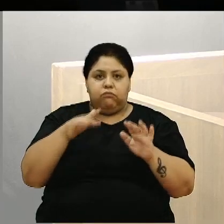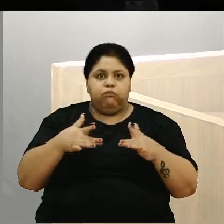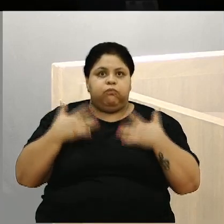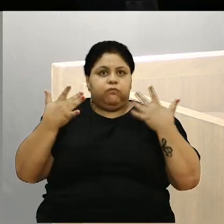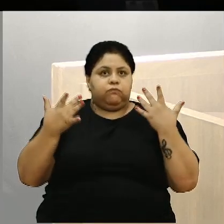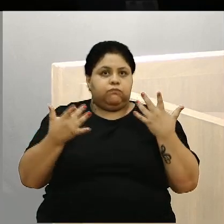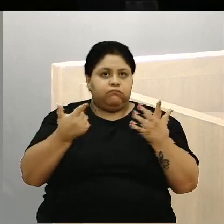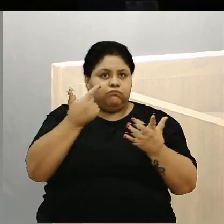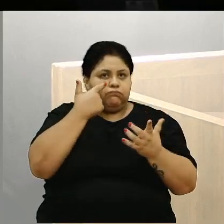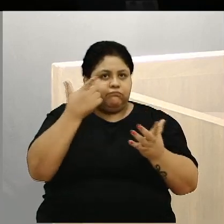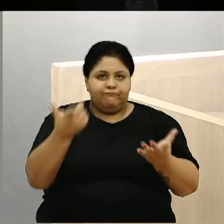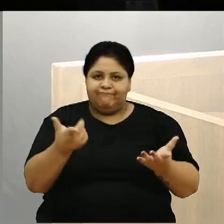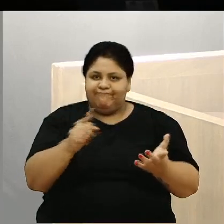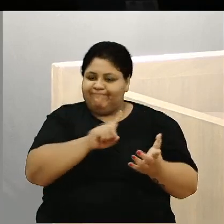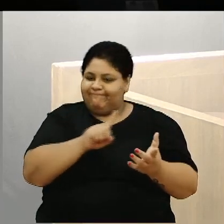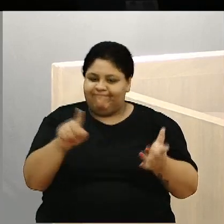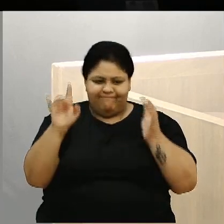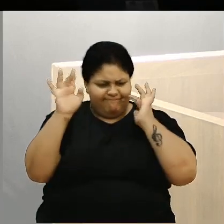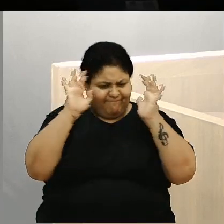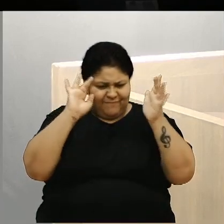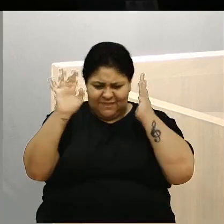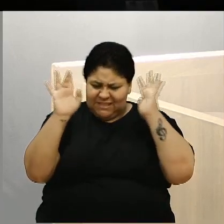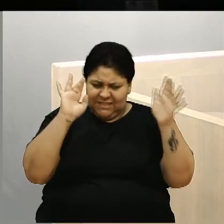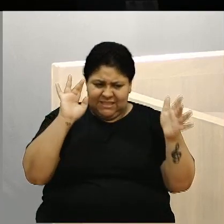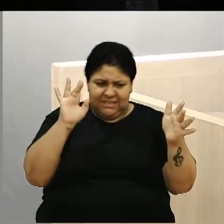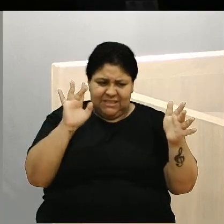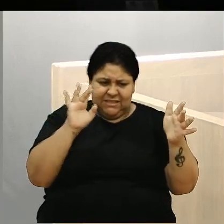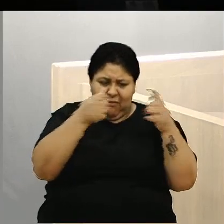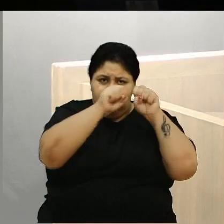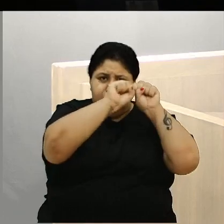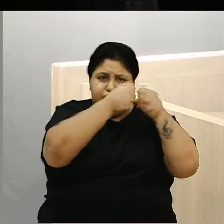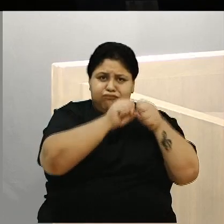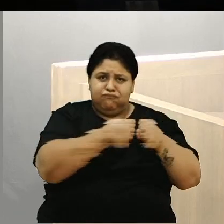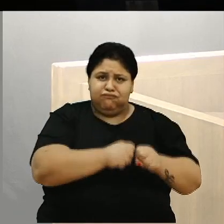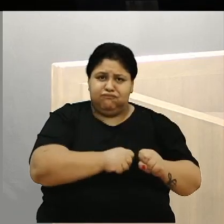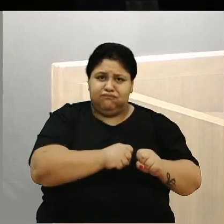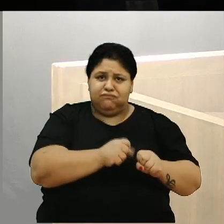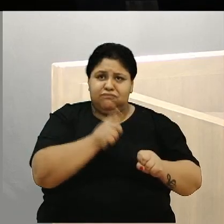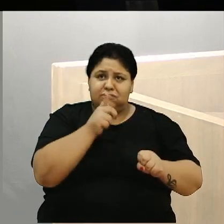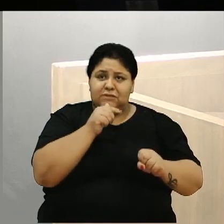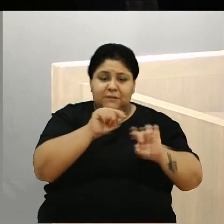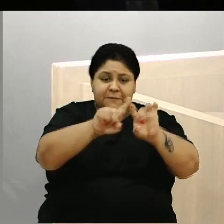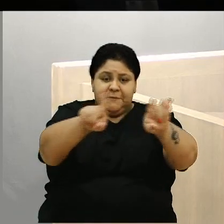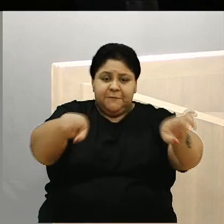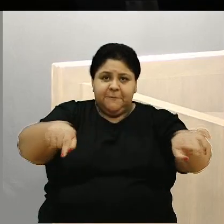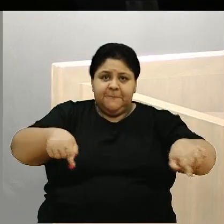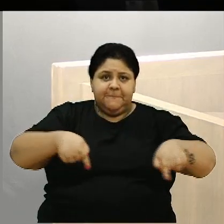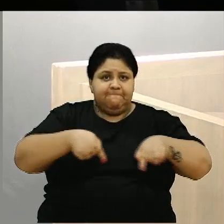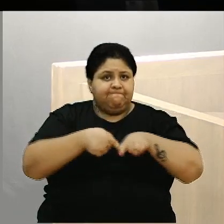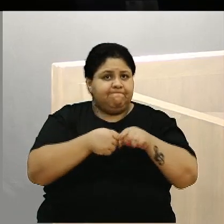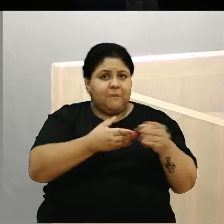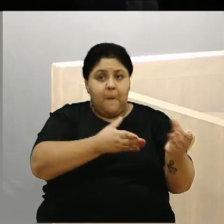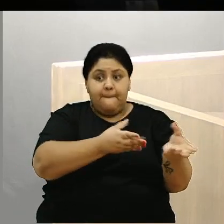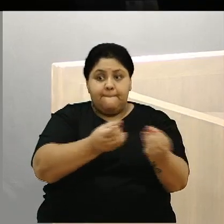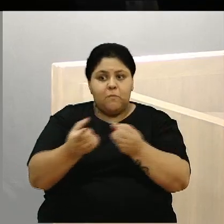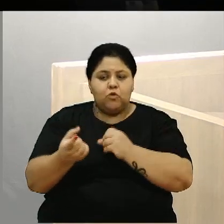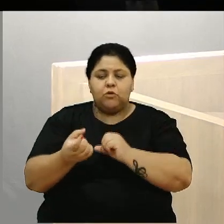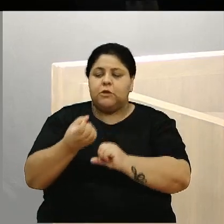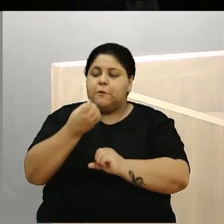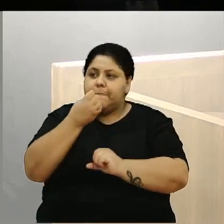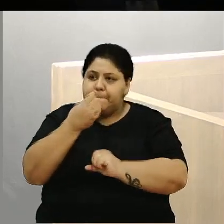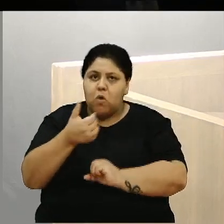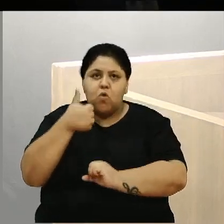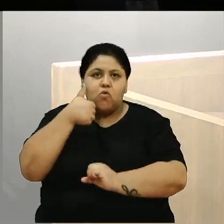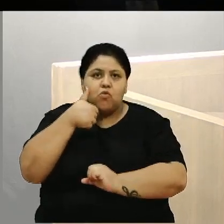eu vi lá, não imaginava que o estrago, né, daquela estação de tratamento era tamanho, mas que bom que a gente conseguiu, né? A